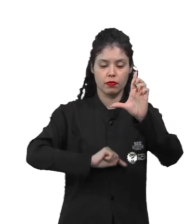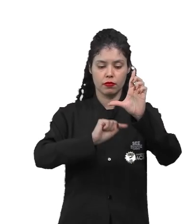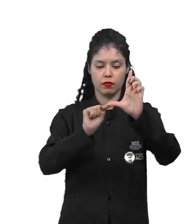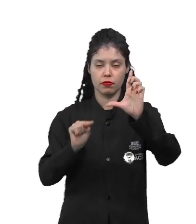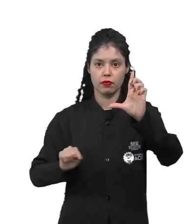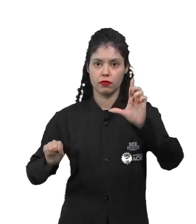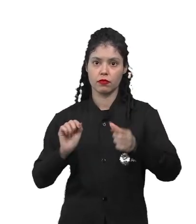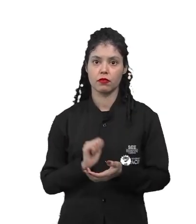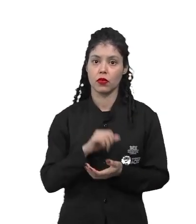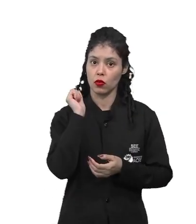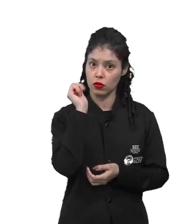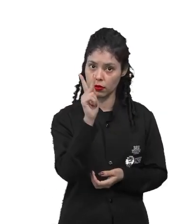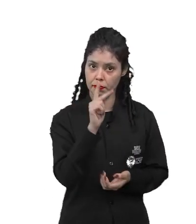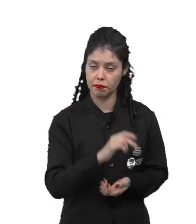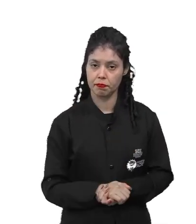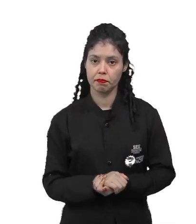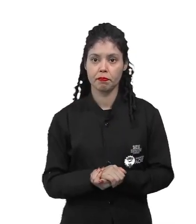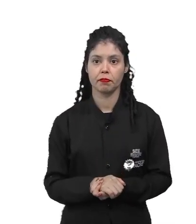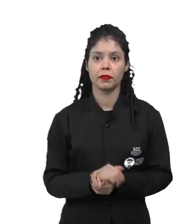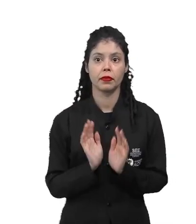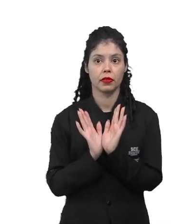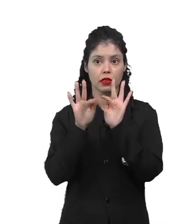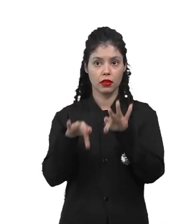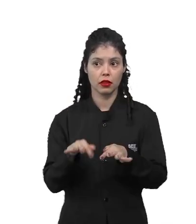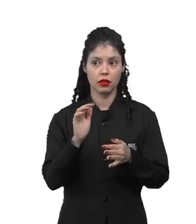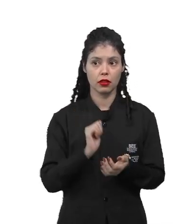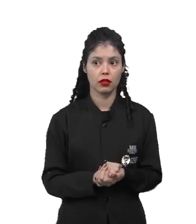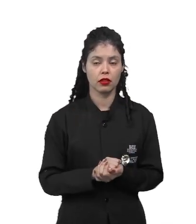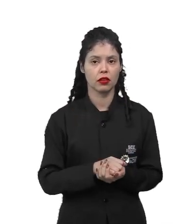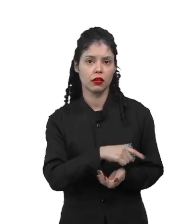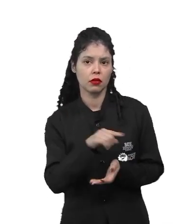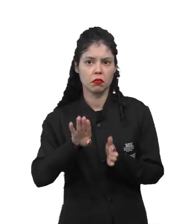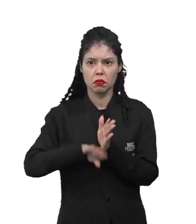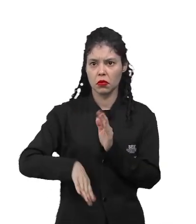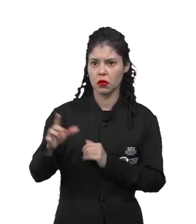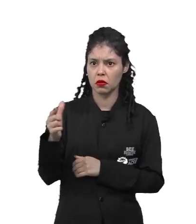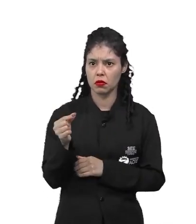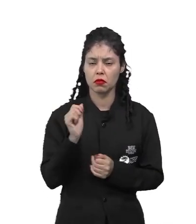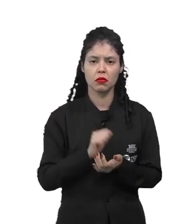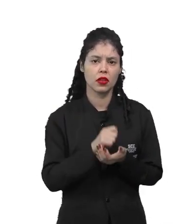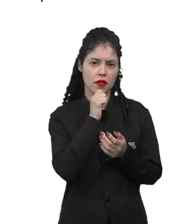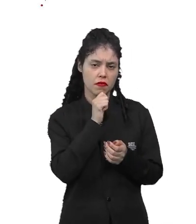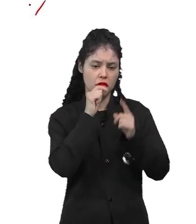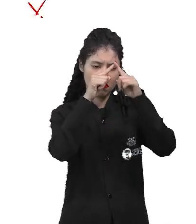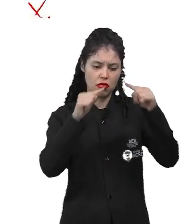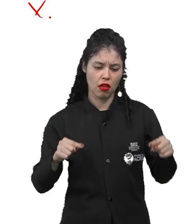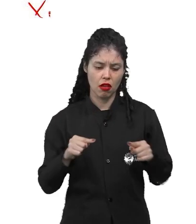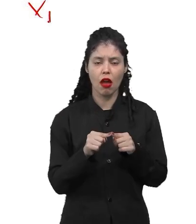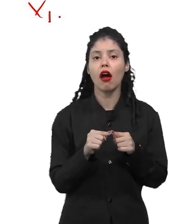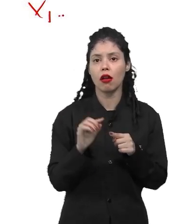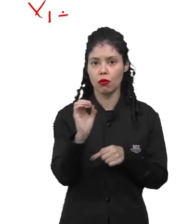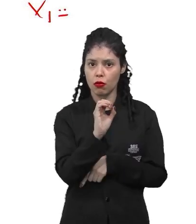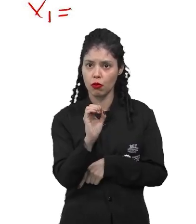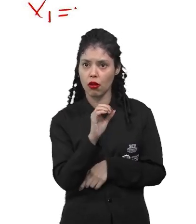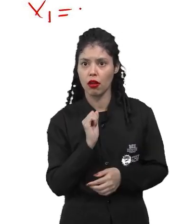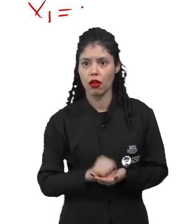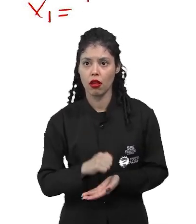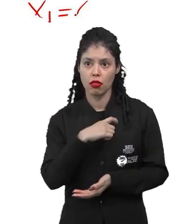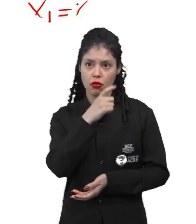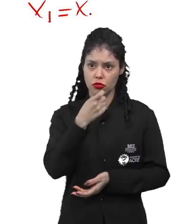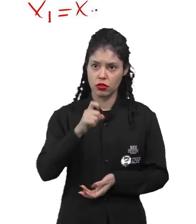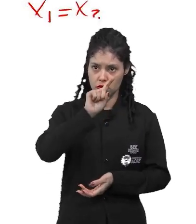cima. Tudo bem, pessoal? E para finalizar, e não menos importante, nós temos o delta igual a zero. Quando o delta é igual a zero, você vai ter um